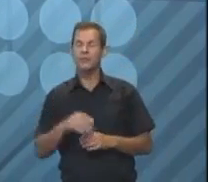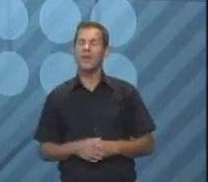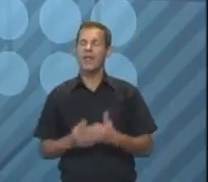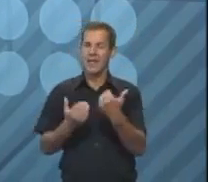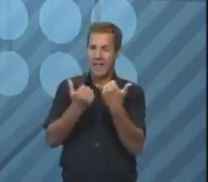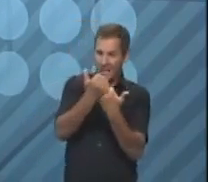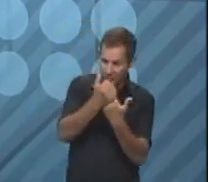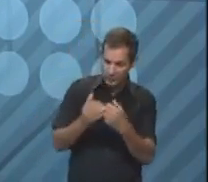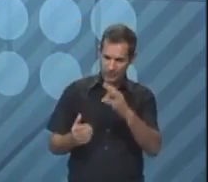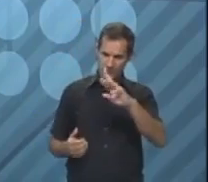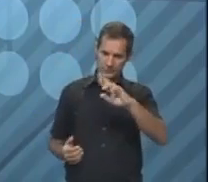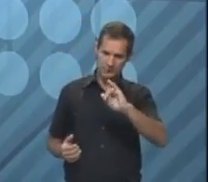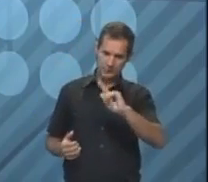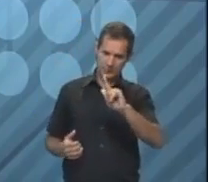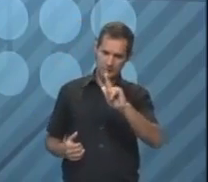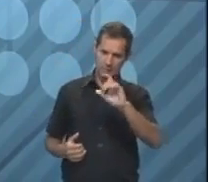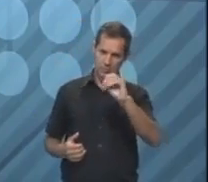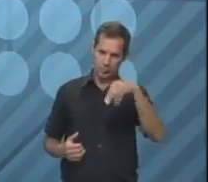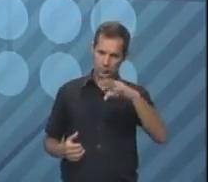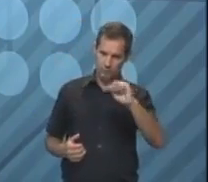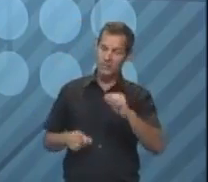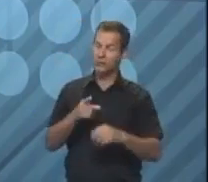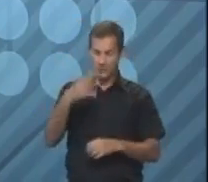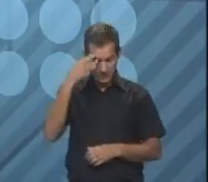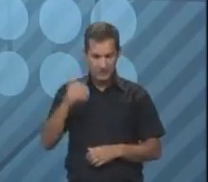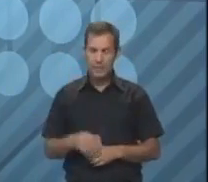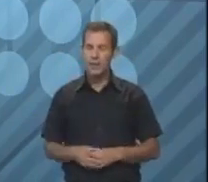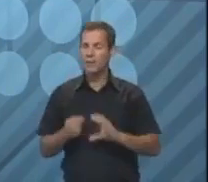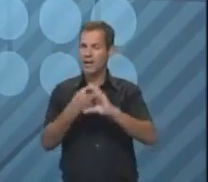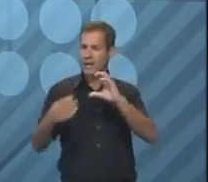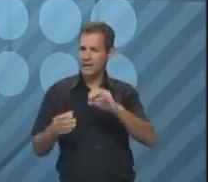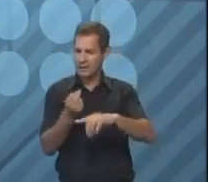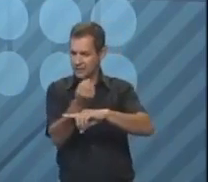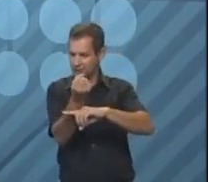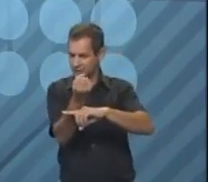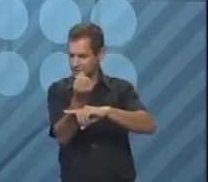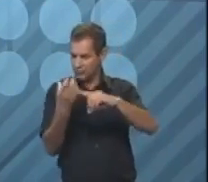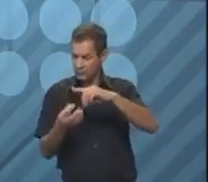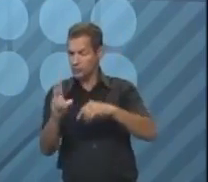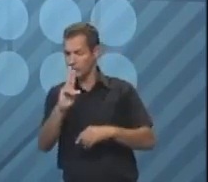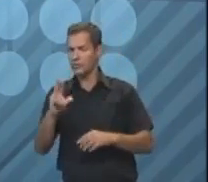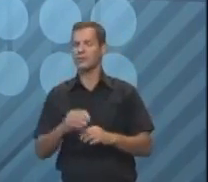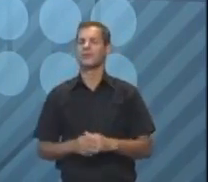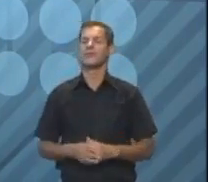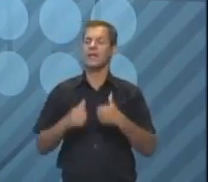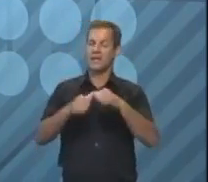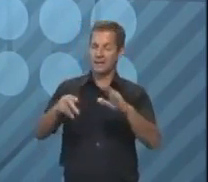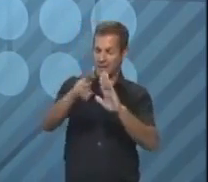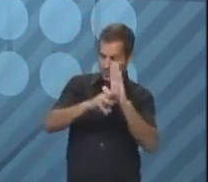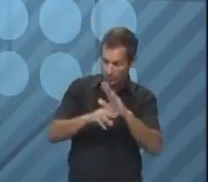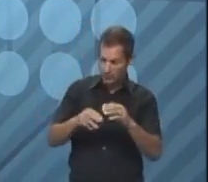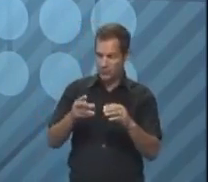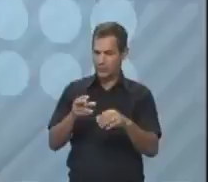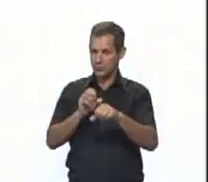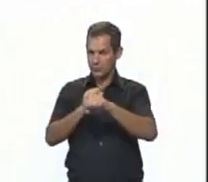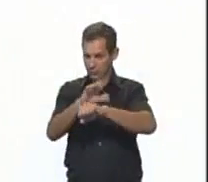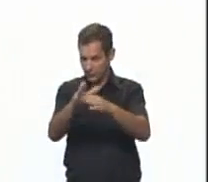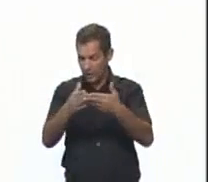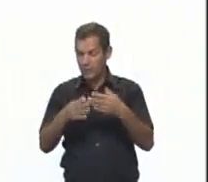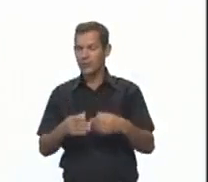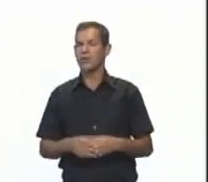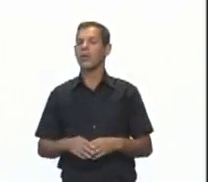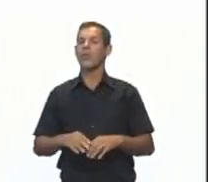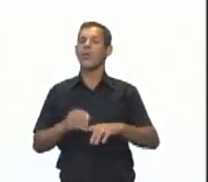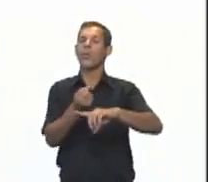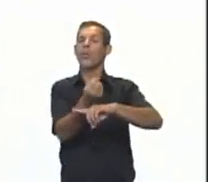a substituição trigonométrica, você já sabe qual que deve ser a cara da função e você utiliza esse método. Acompanhe no quadro quais são